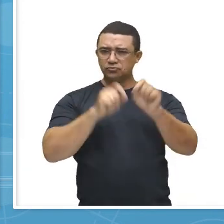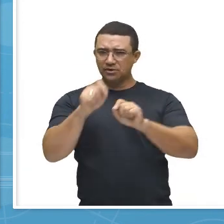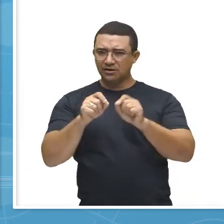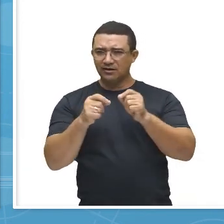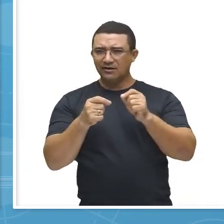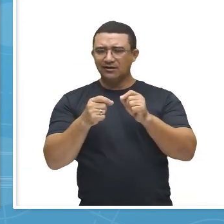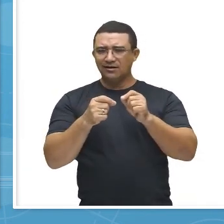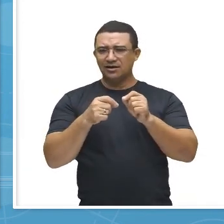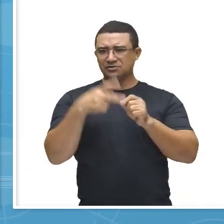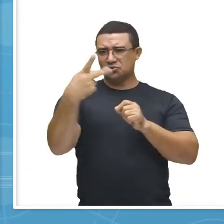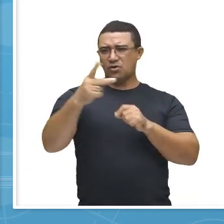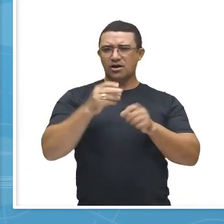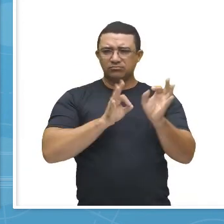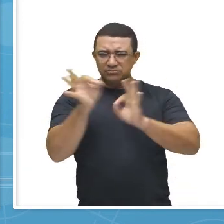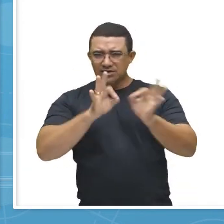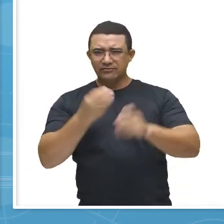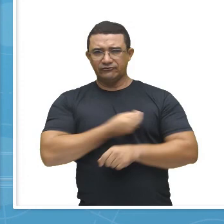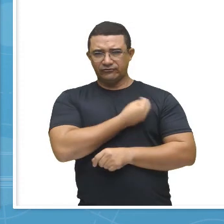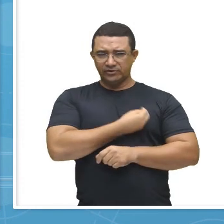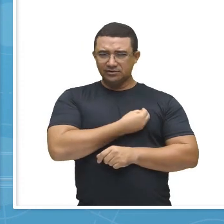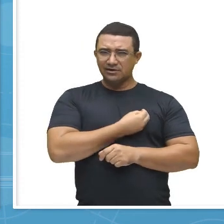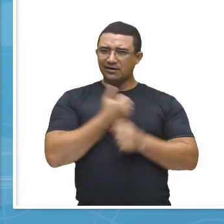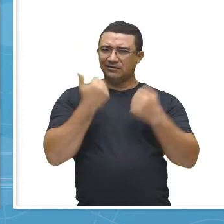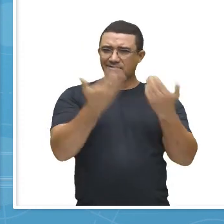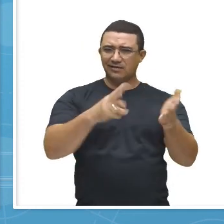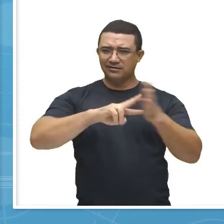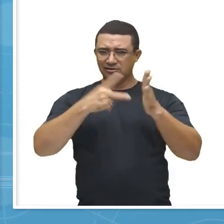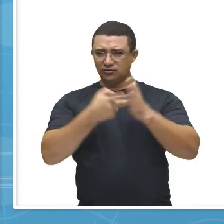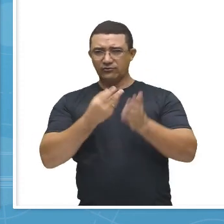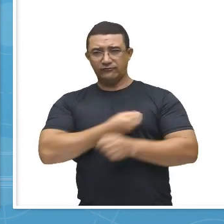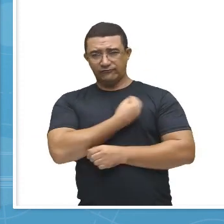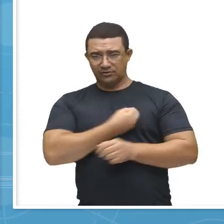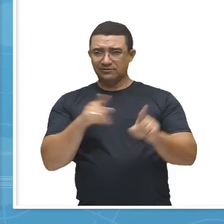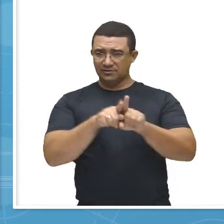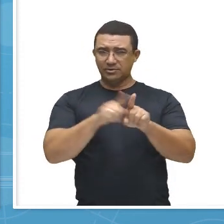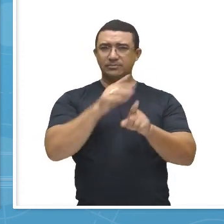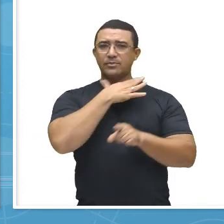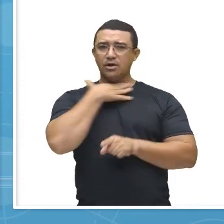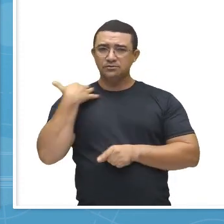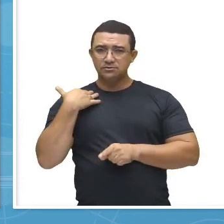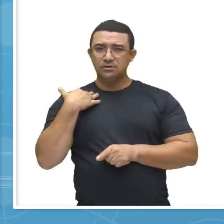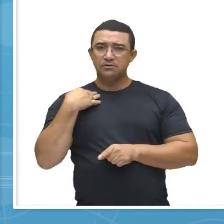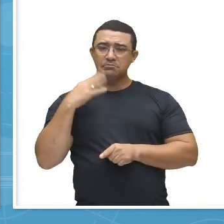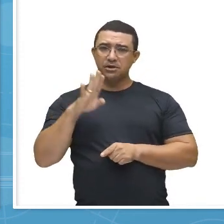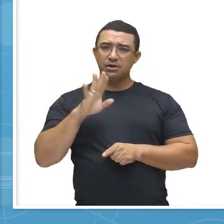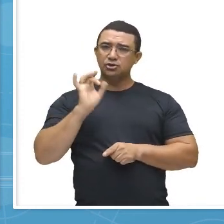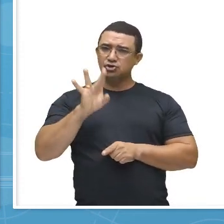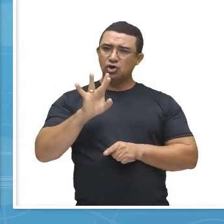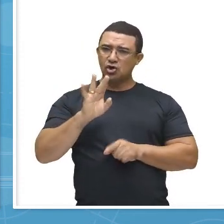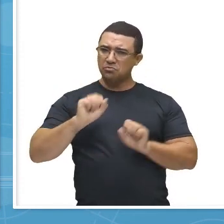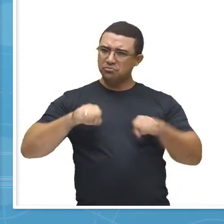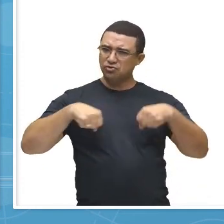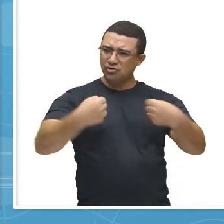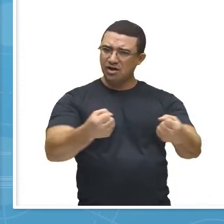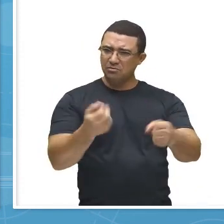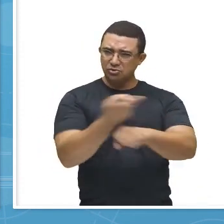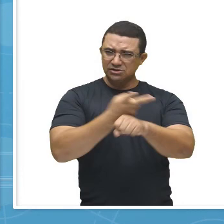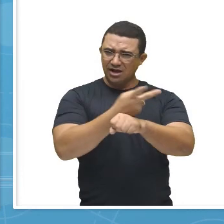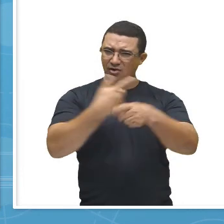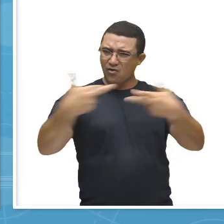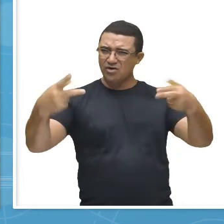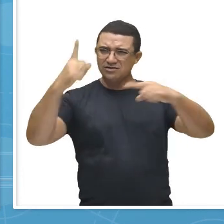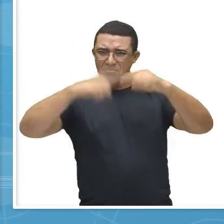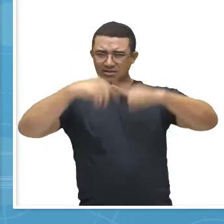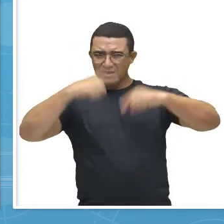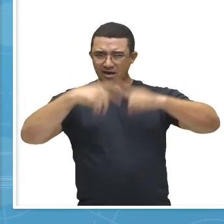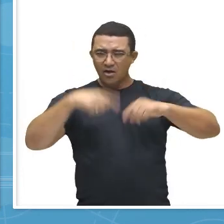e à morte. Letra B, impulsionar a buscar somente sua realização material. Letra C,